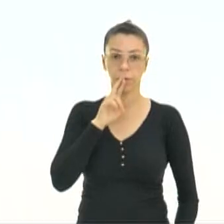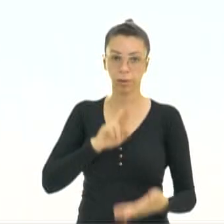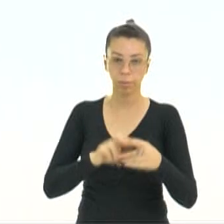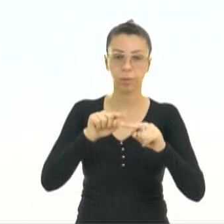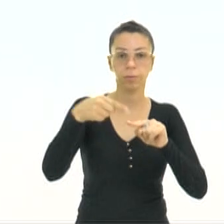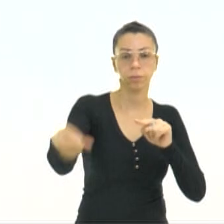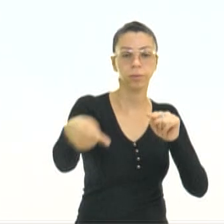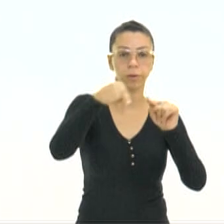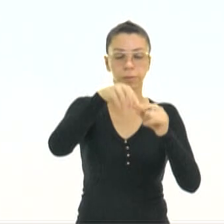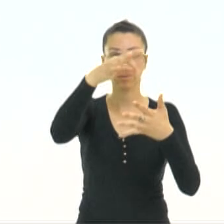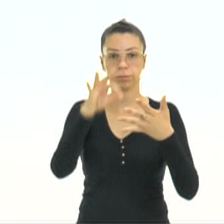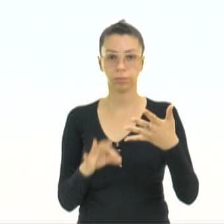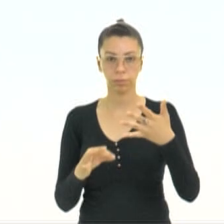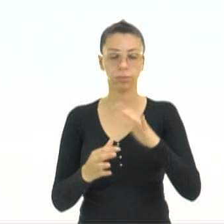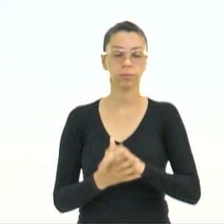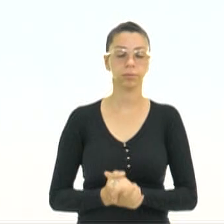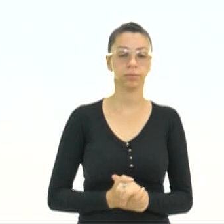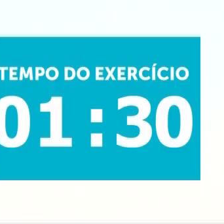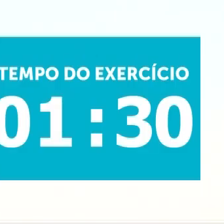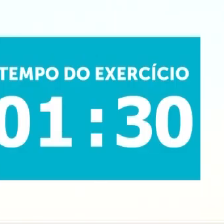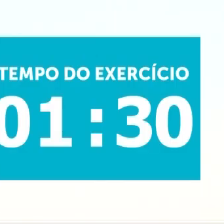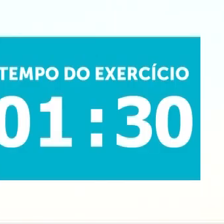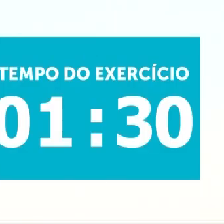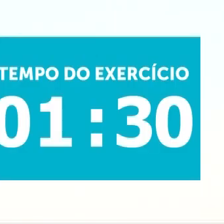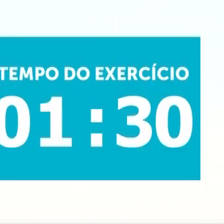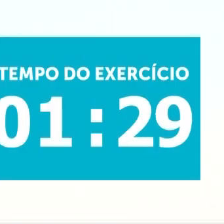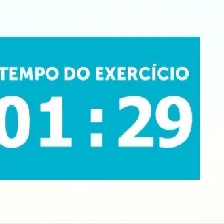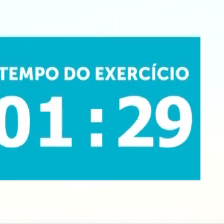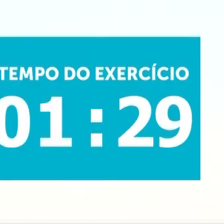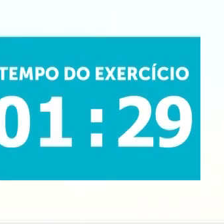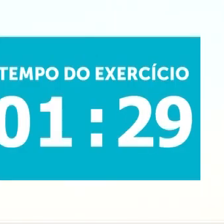eu já volto para a gente poder corrigir.